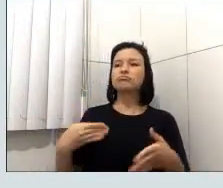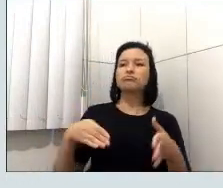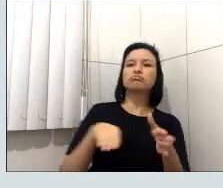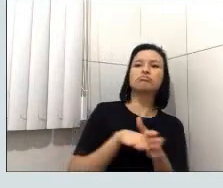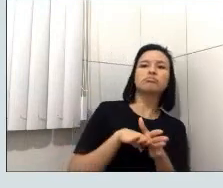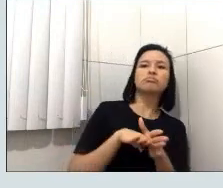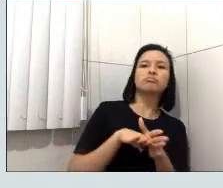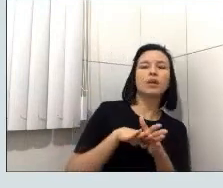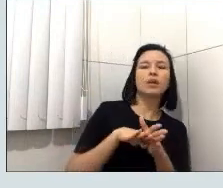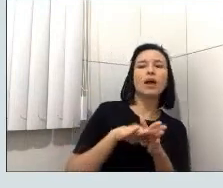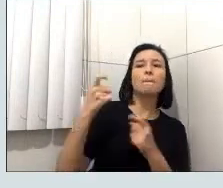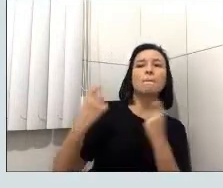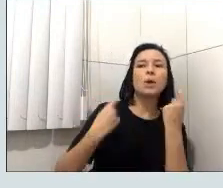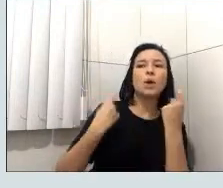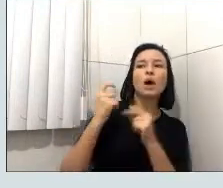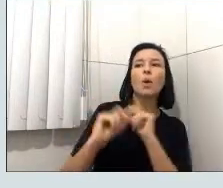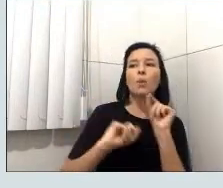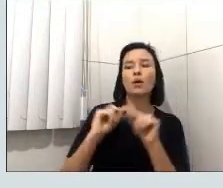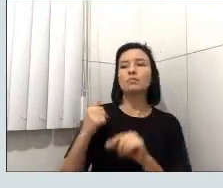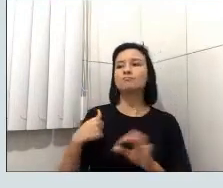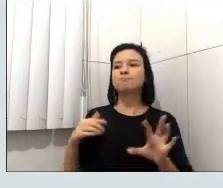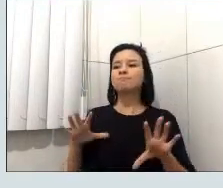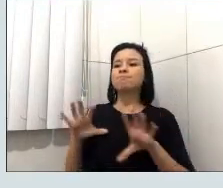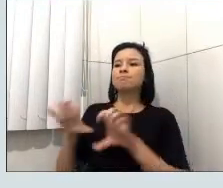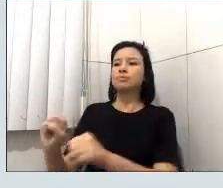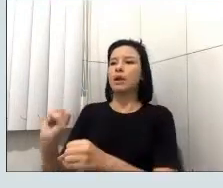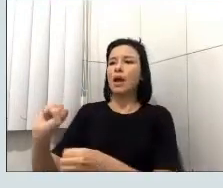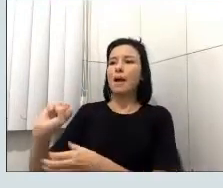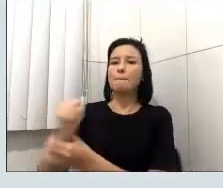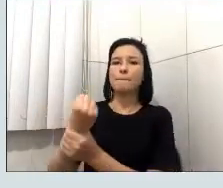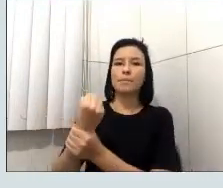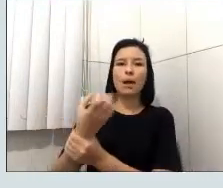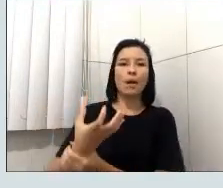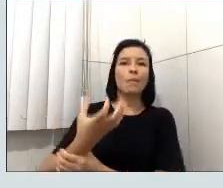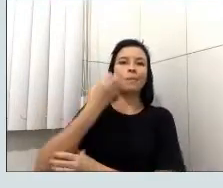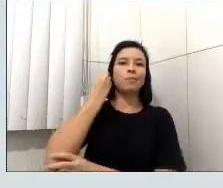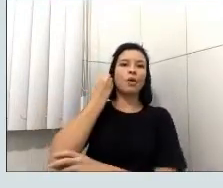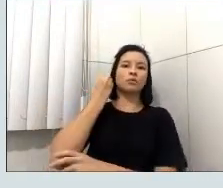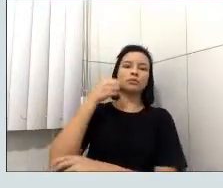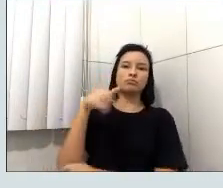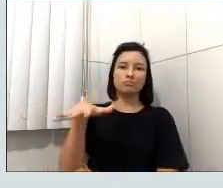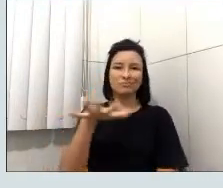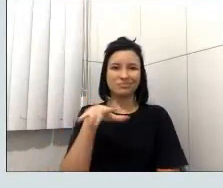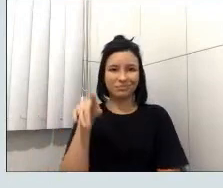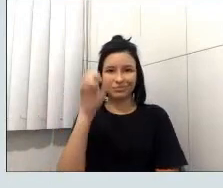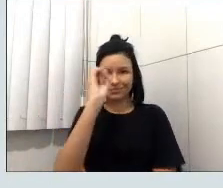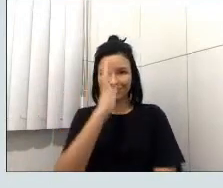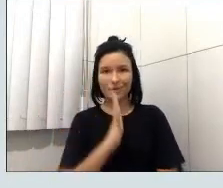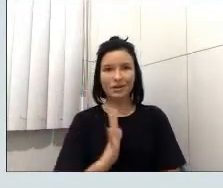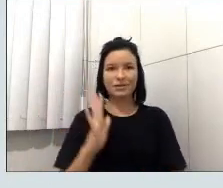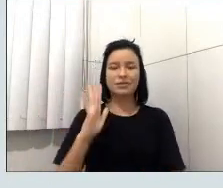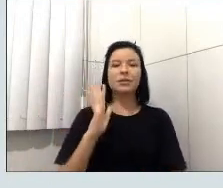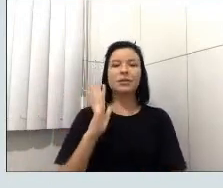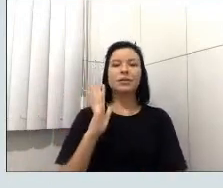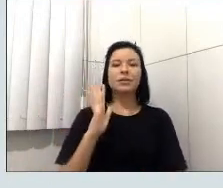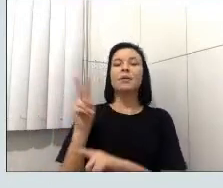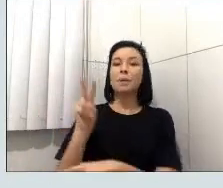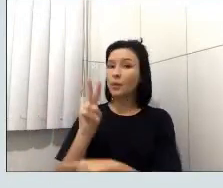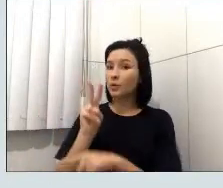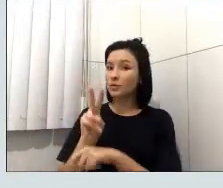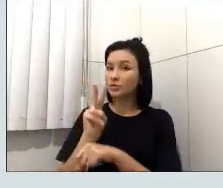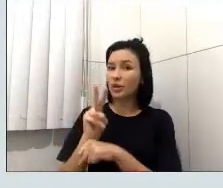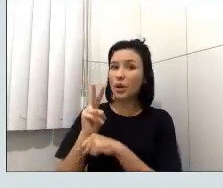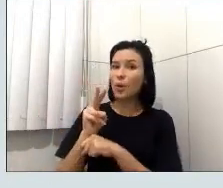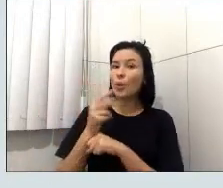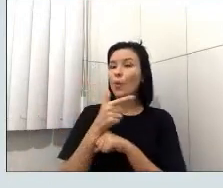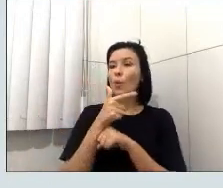só tinham a preocupação de garantir a posse do terreno e proteger contra investidas